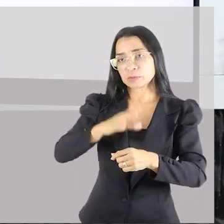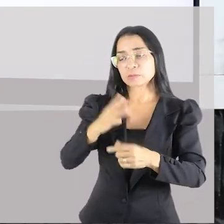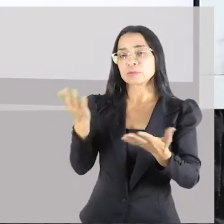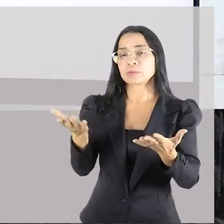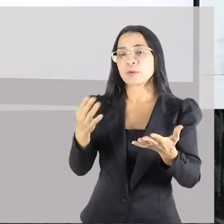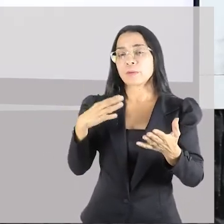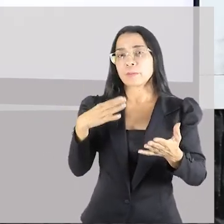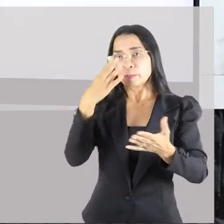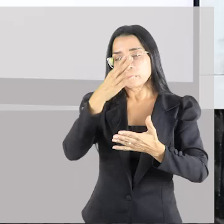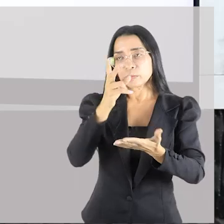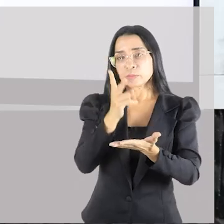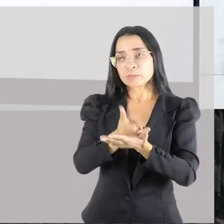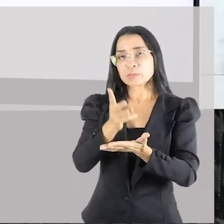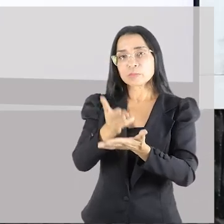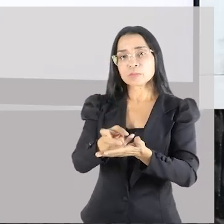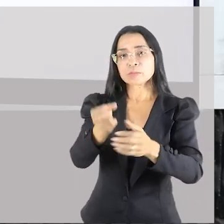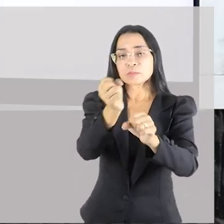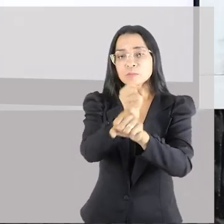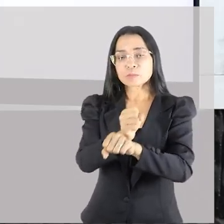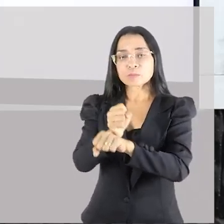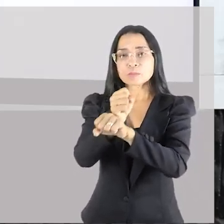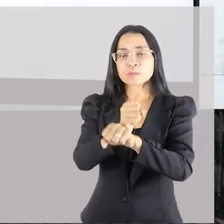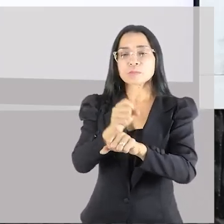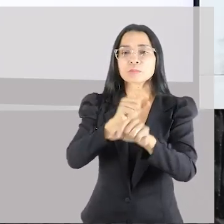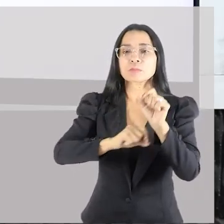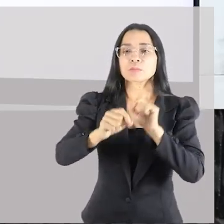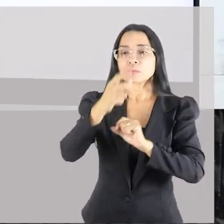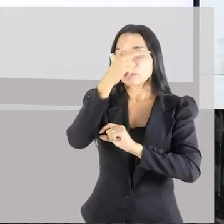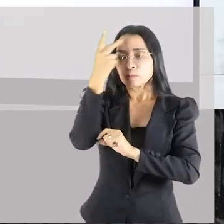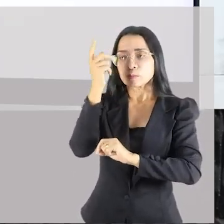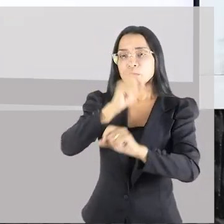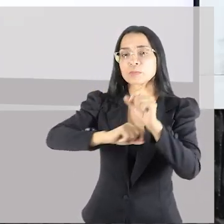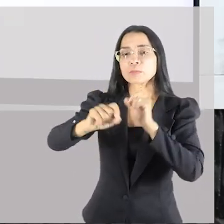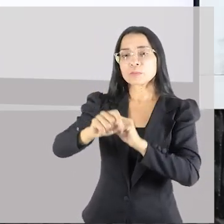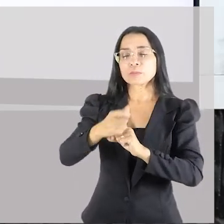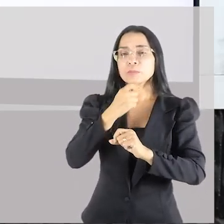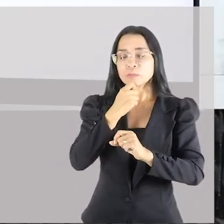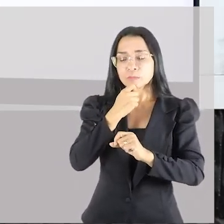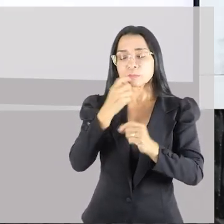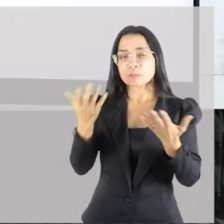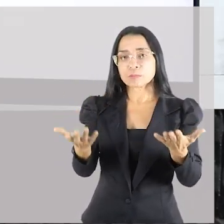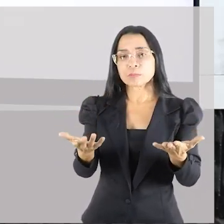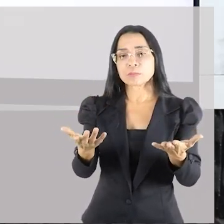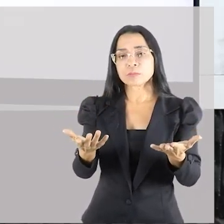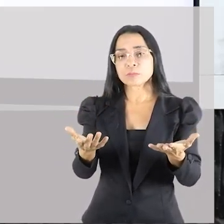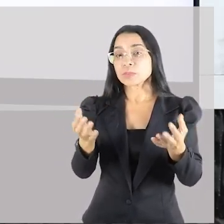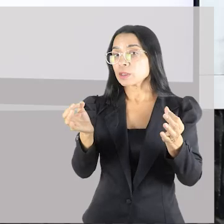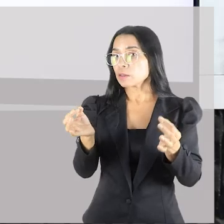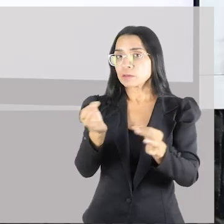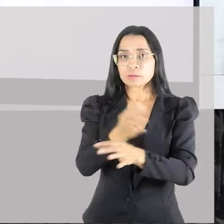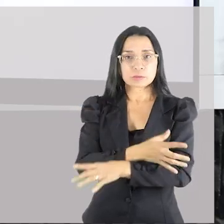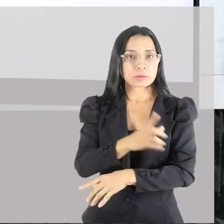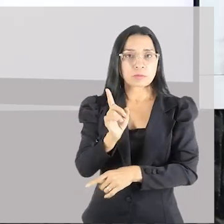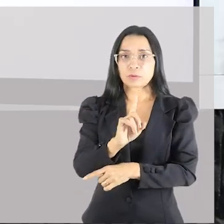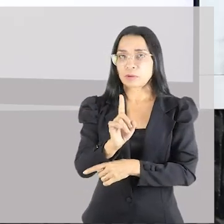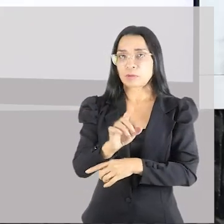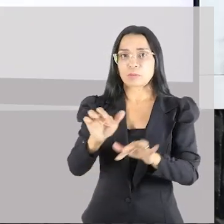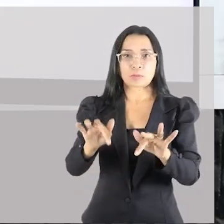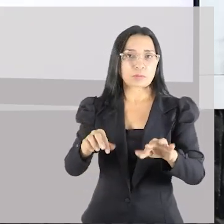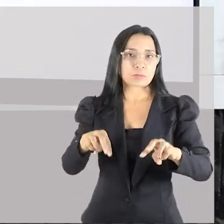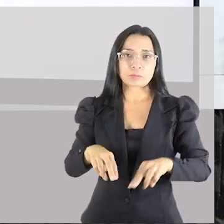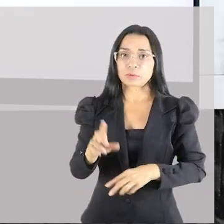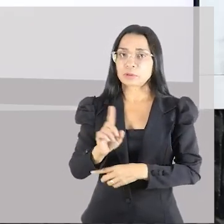Principalmente quando se mantém a escravização de pessoas ainda nesse momento. Então, não acabou, não